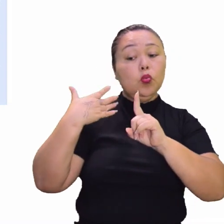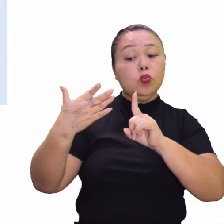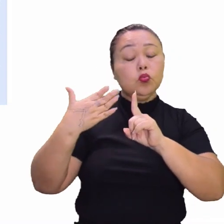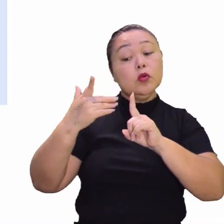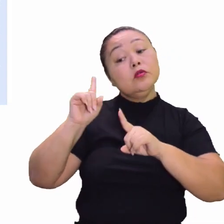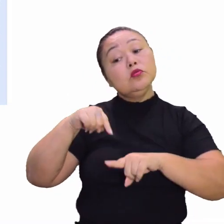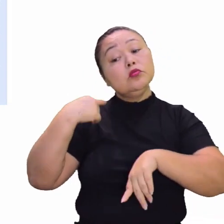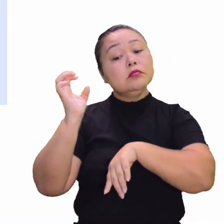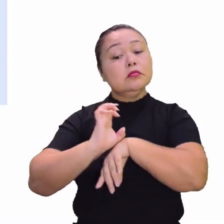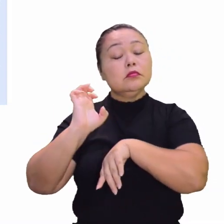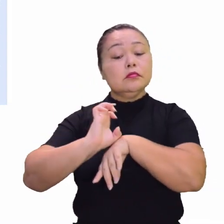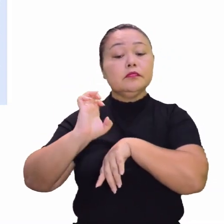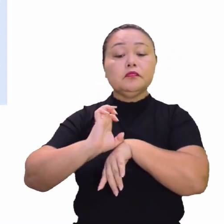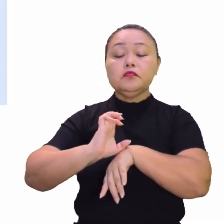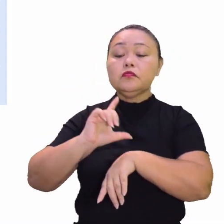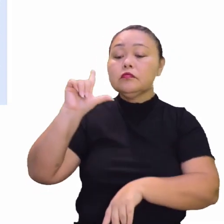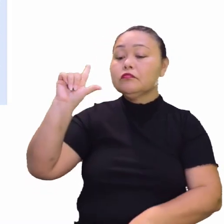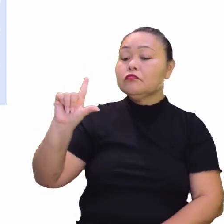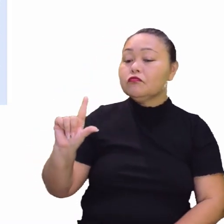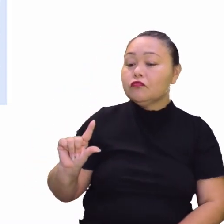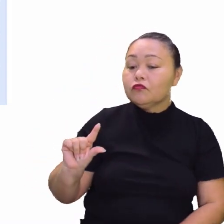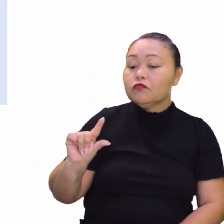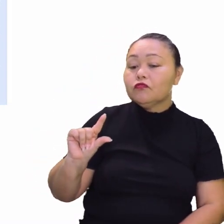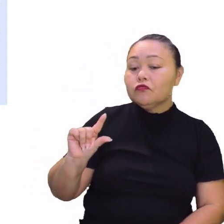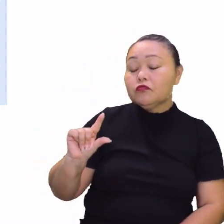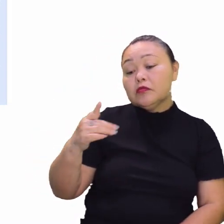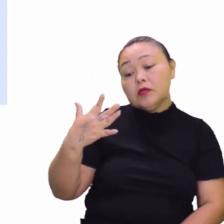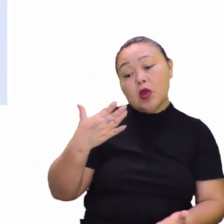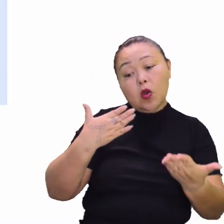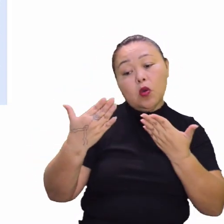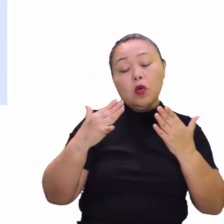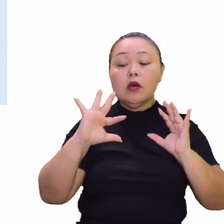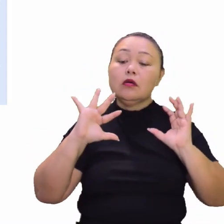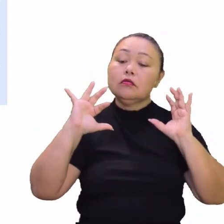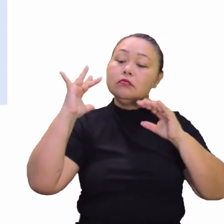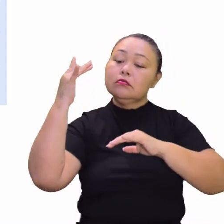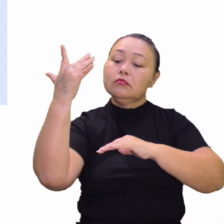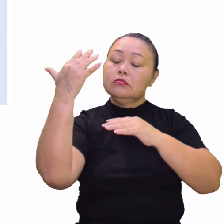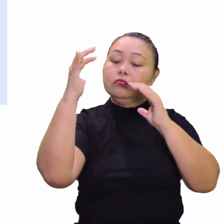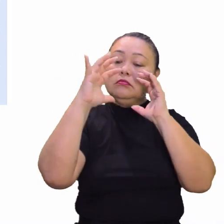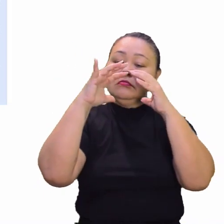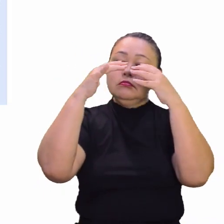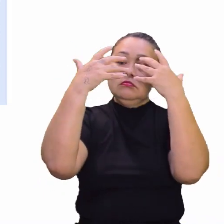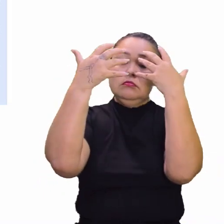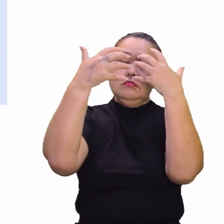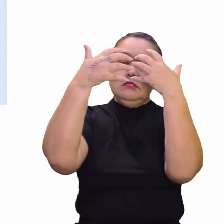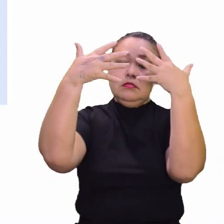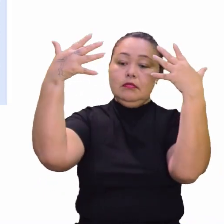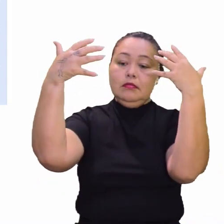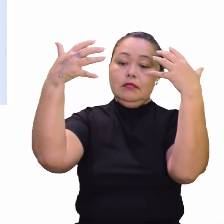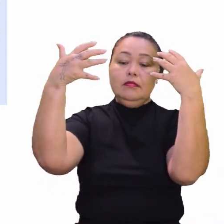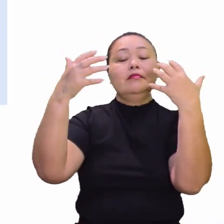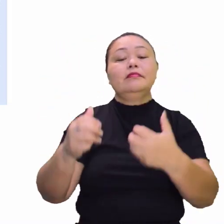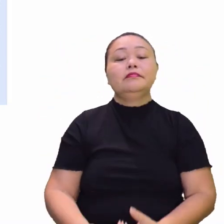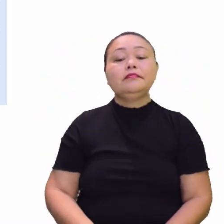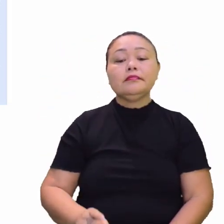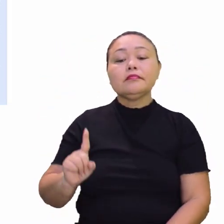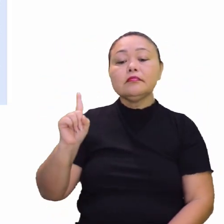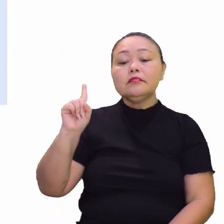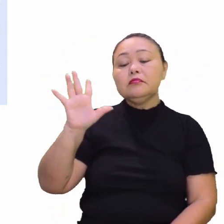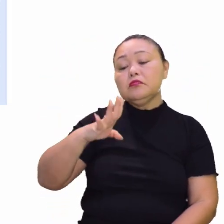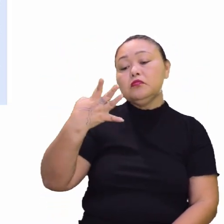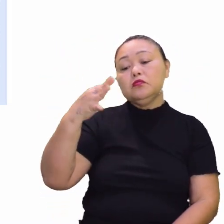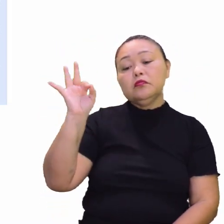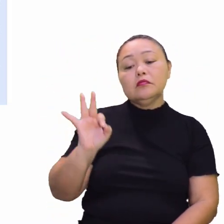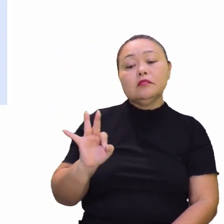nosso estado, ela ocupa uma menor parte se comparada com a floresta ombrófila aberta. Ocupa